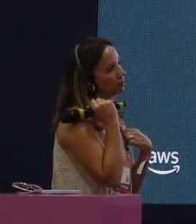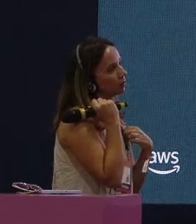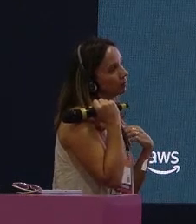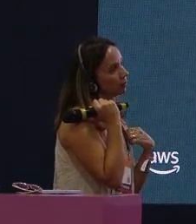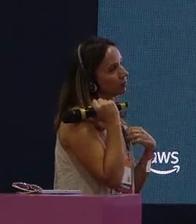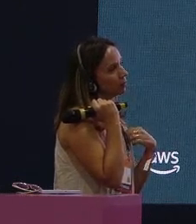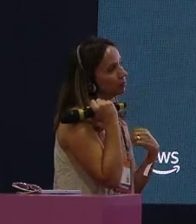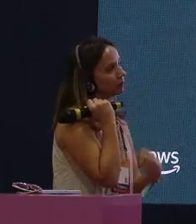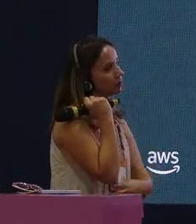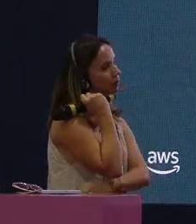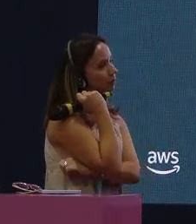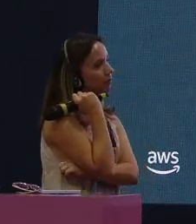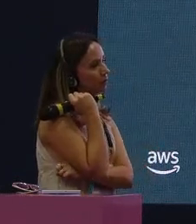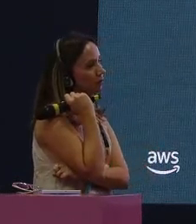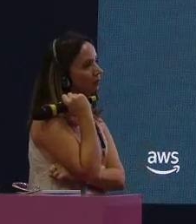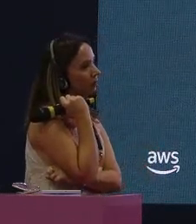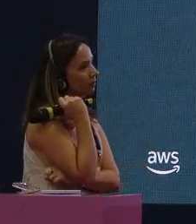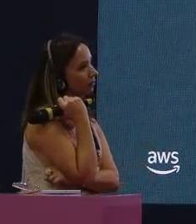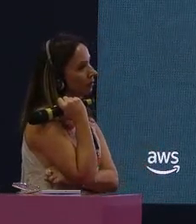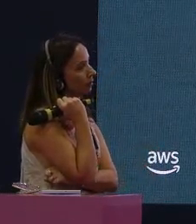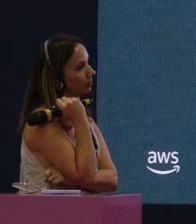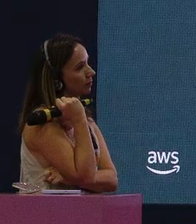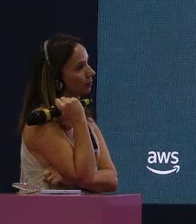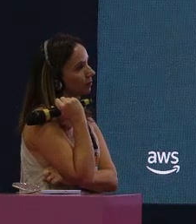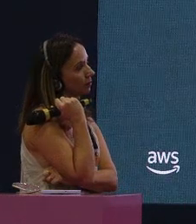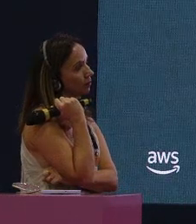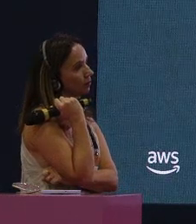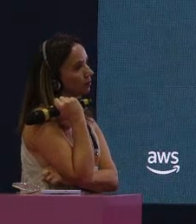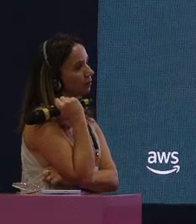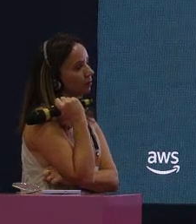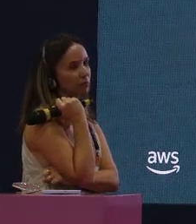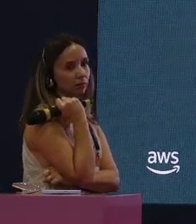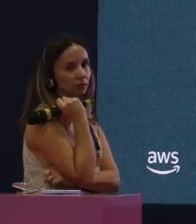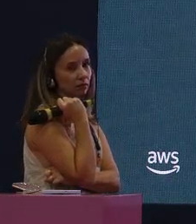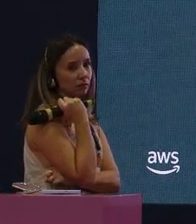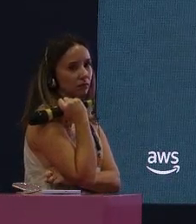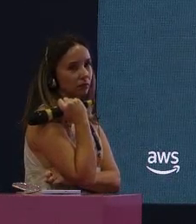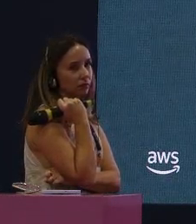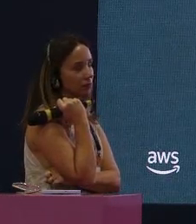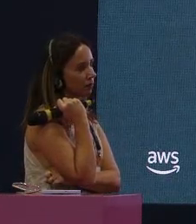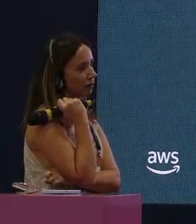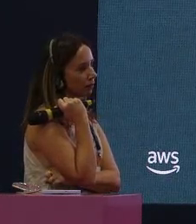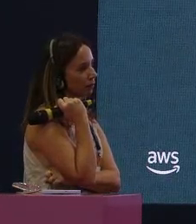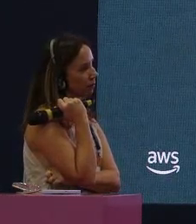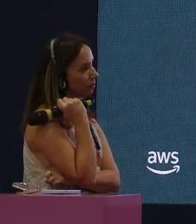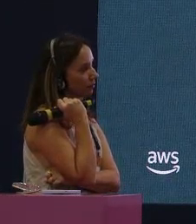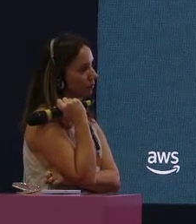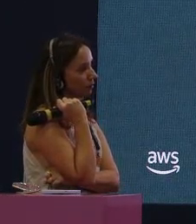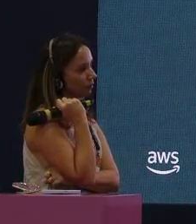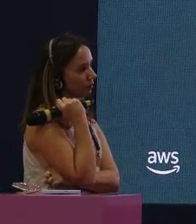sei se vocês já usam ou já conheceram. Mas é o produto que permite você organizar os lakes com